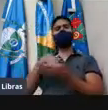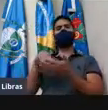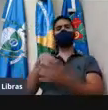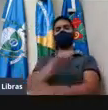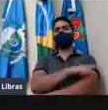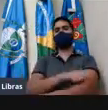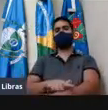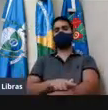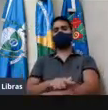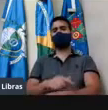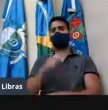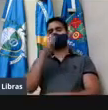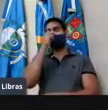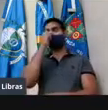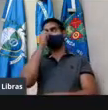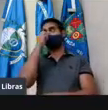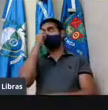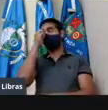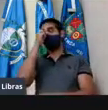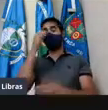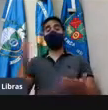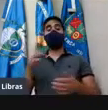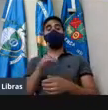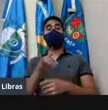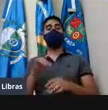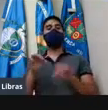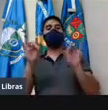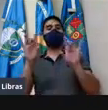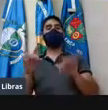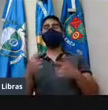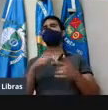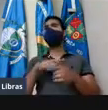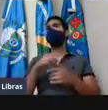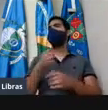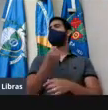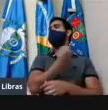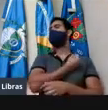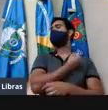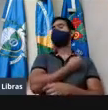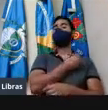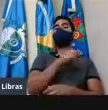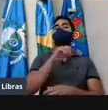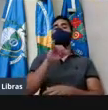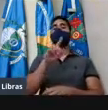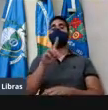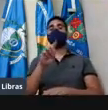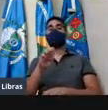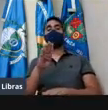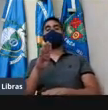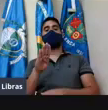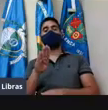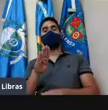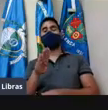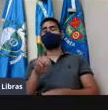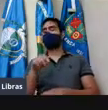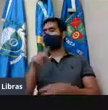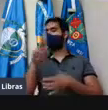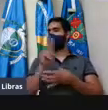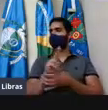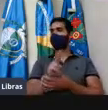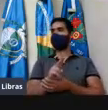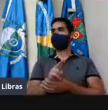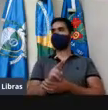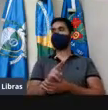Educação. E hoje é um dia muito especial, porque hoje saiu a nota do IDEB, que é o Índice de Desenvolvimento da Educação Básica no município de